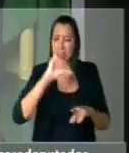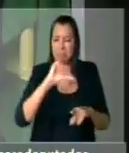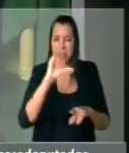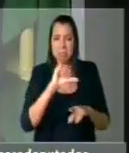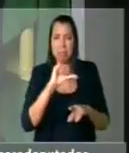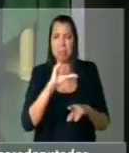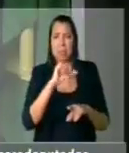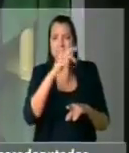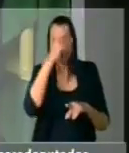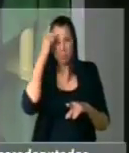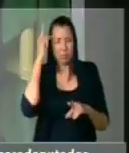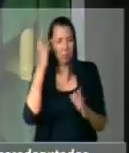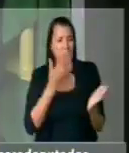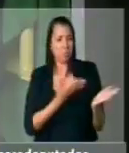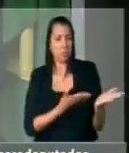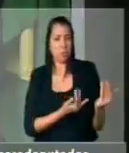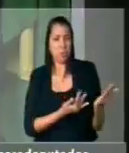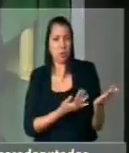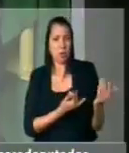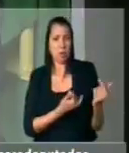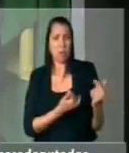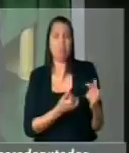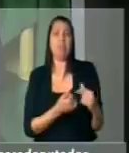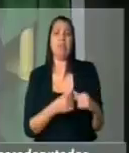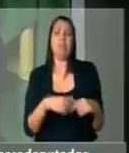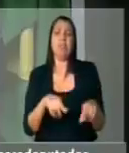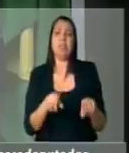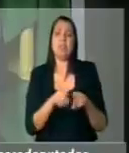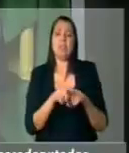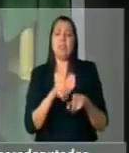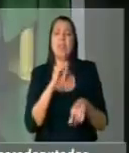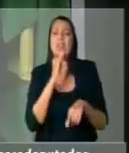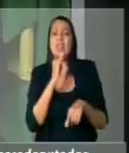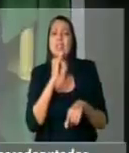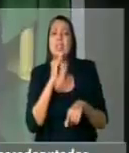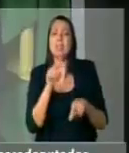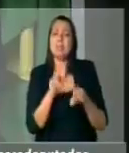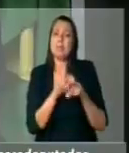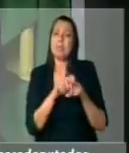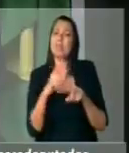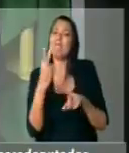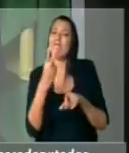para os nossos jovens, tão carentes de exemplos e valores